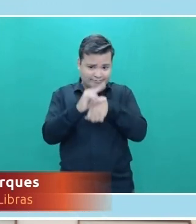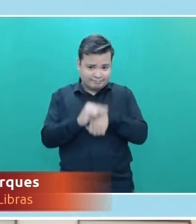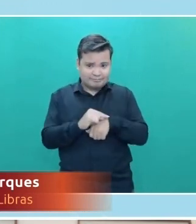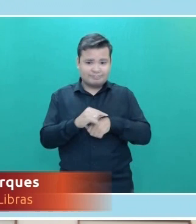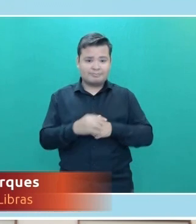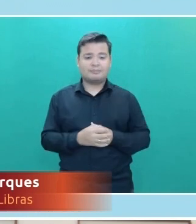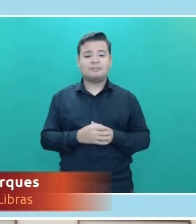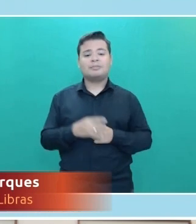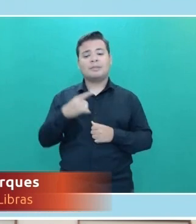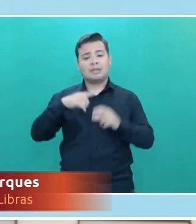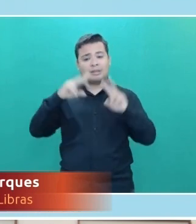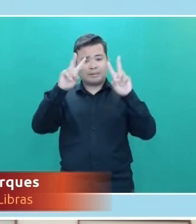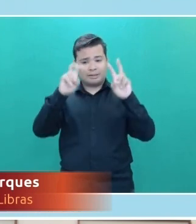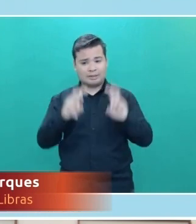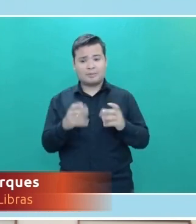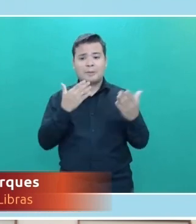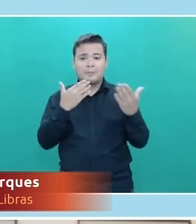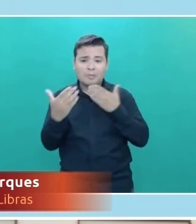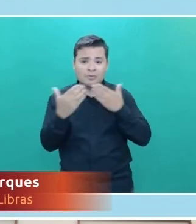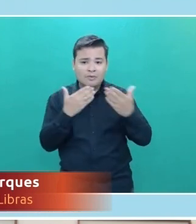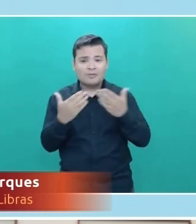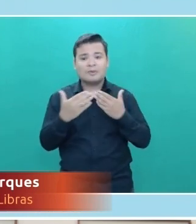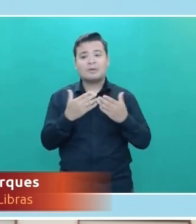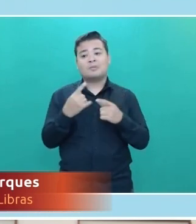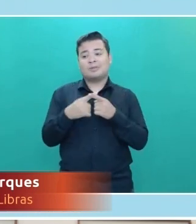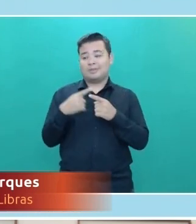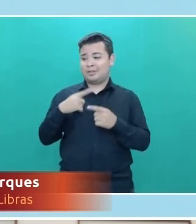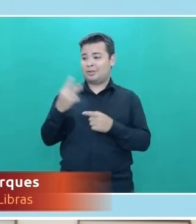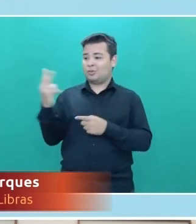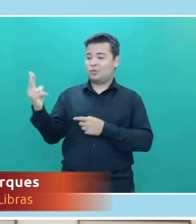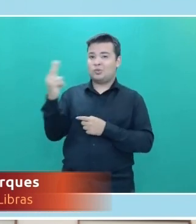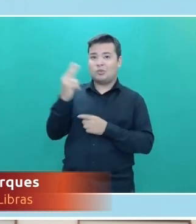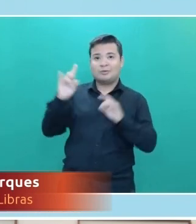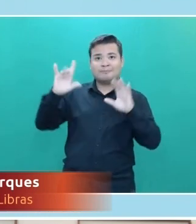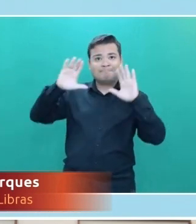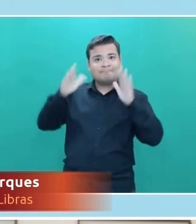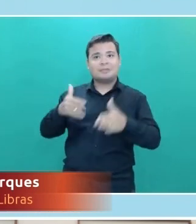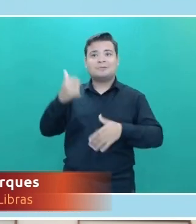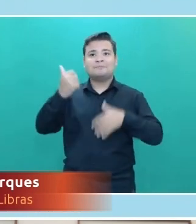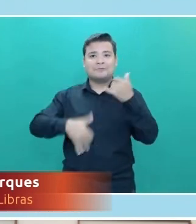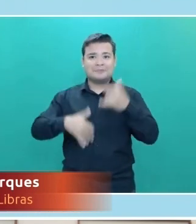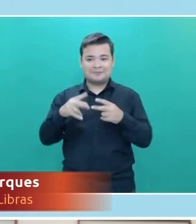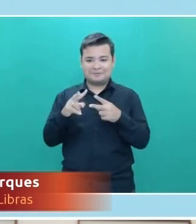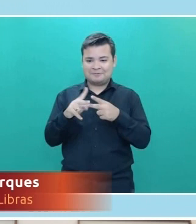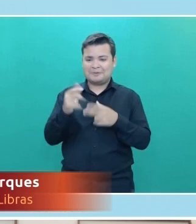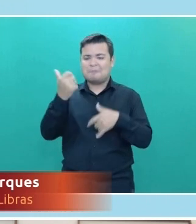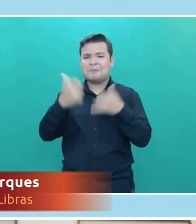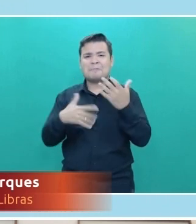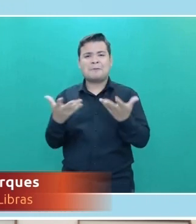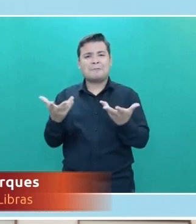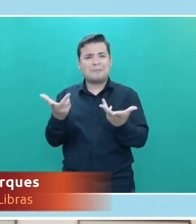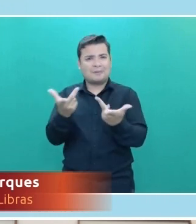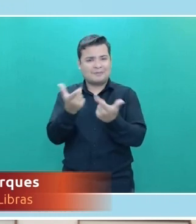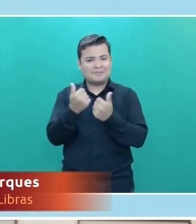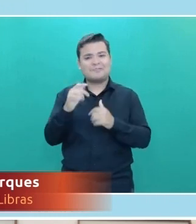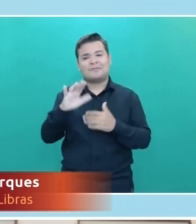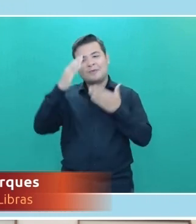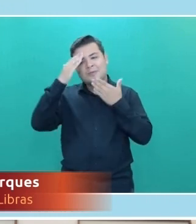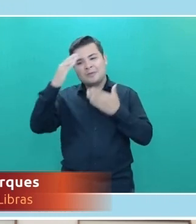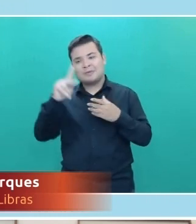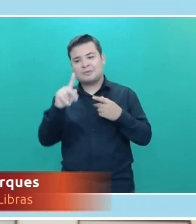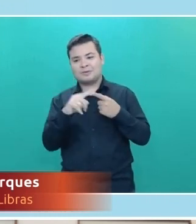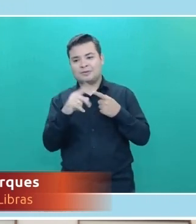teria muitos assuntos para falar, ainda mais com dois especialistas que falam tão bem quanto os dois que nós tivemos hoje. Então, obrigada, professor